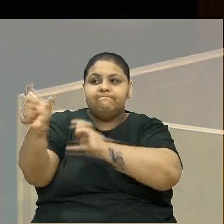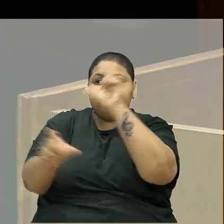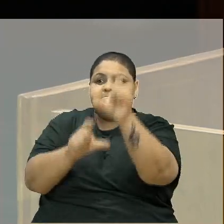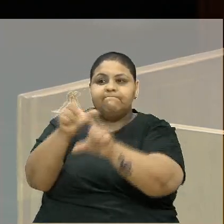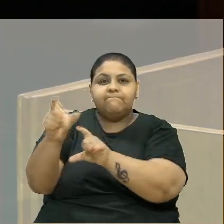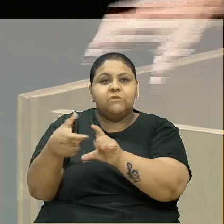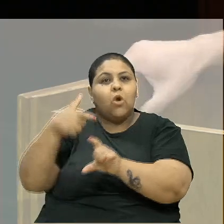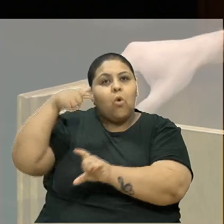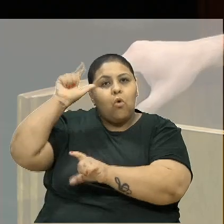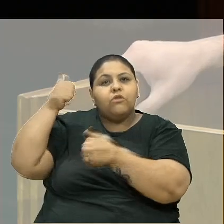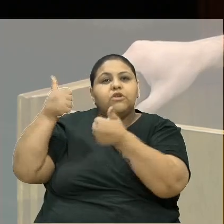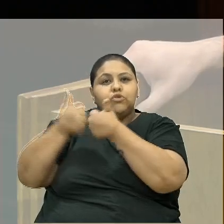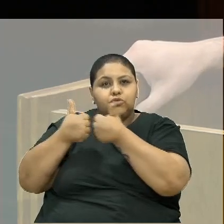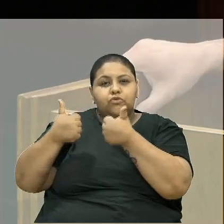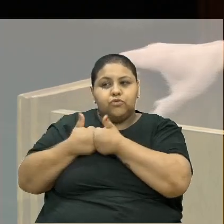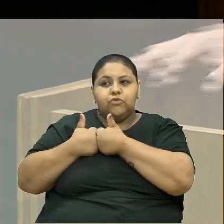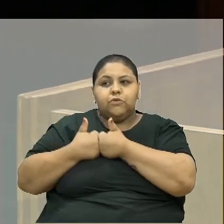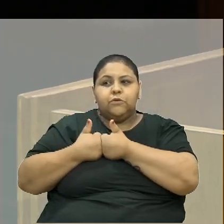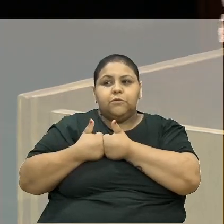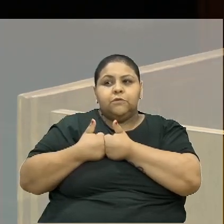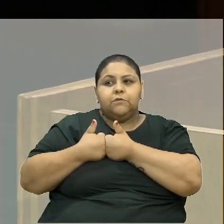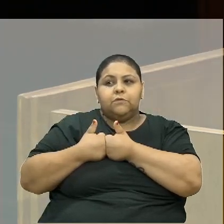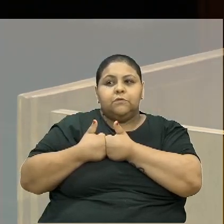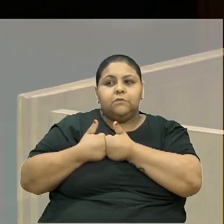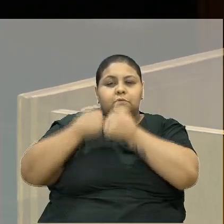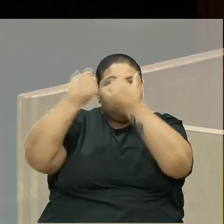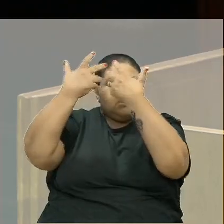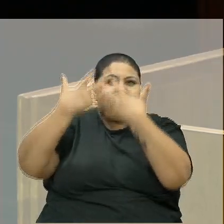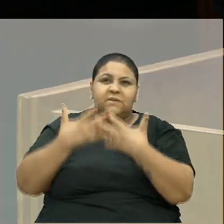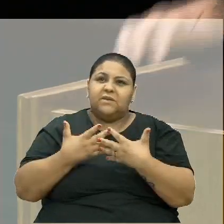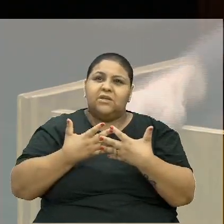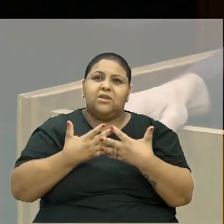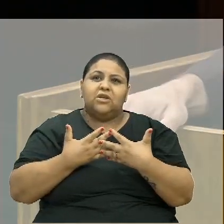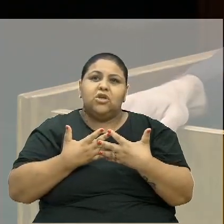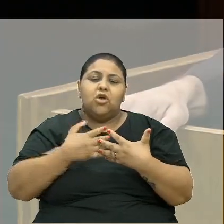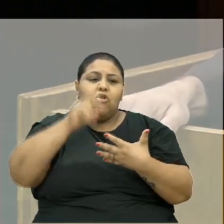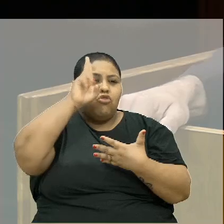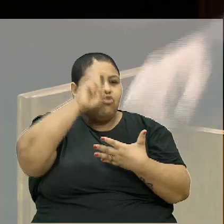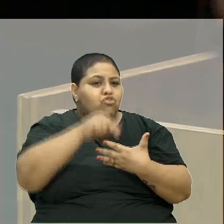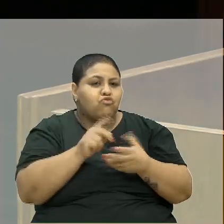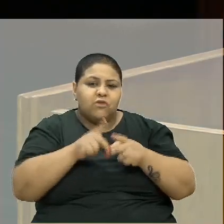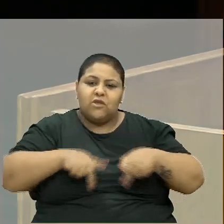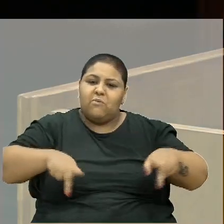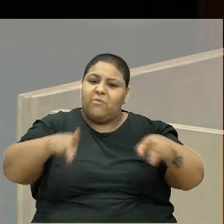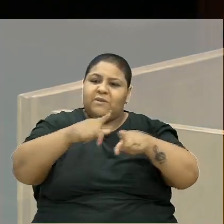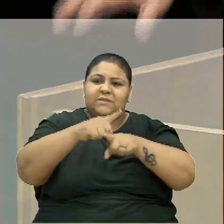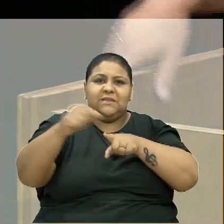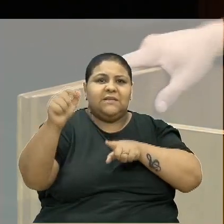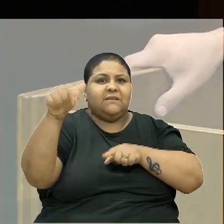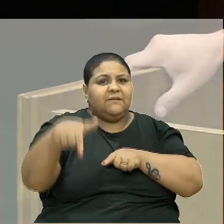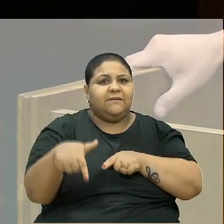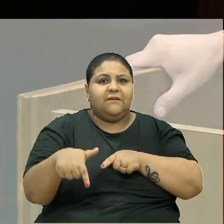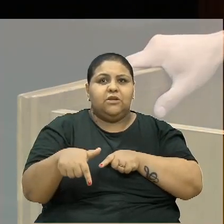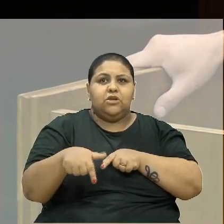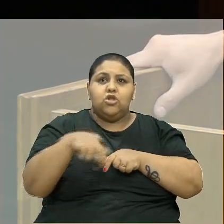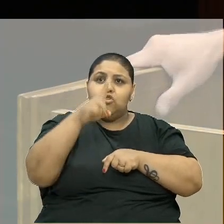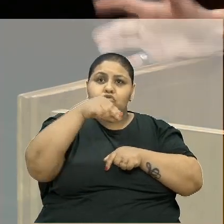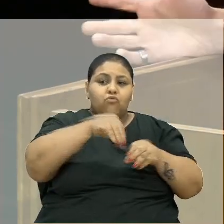estavam ontem lá, inclusive relatando, jamais essa população vai sair daqui, jamais serão